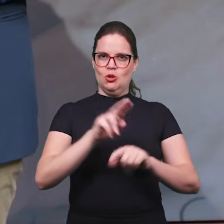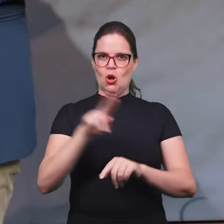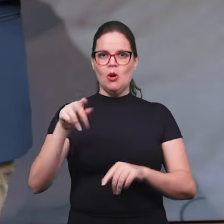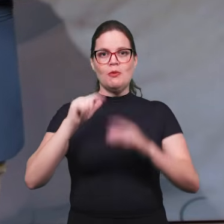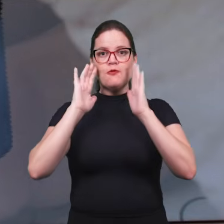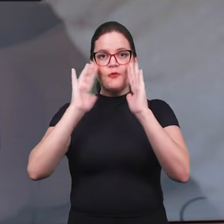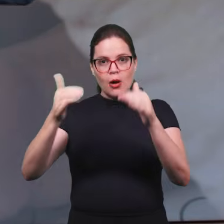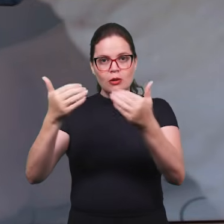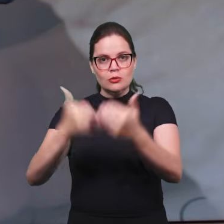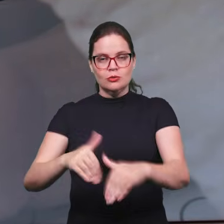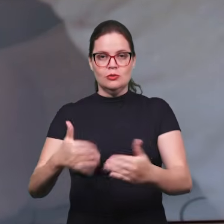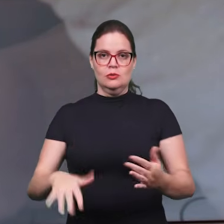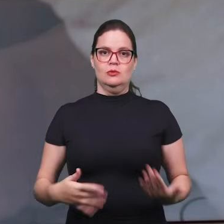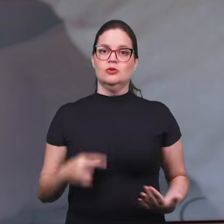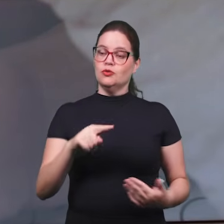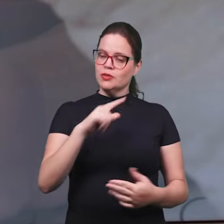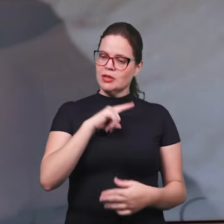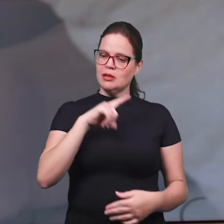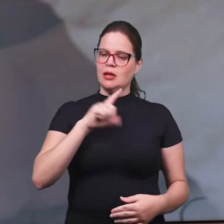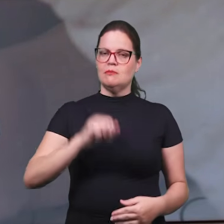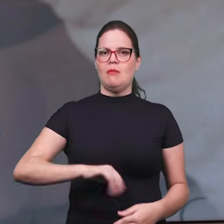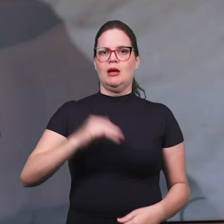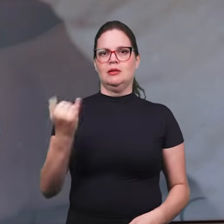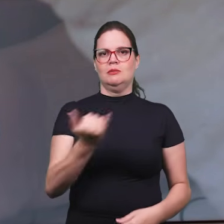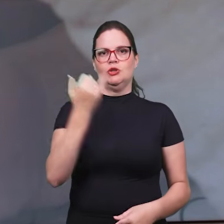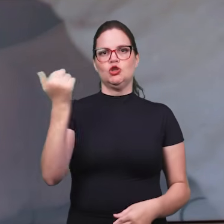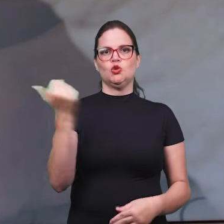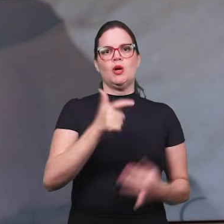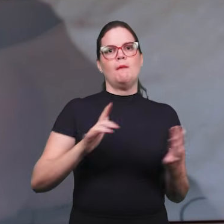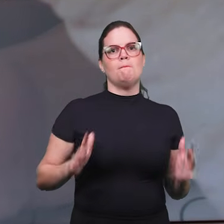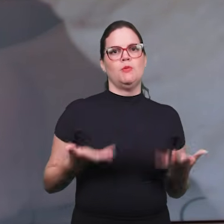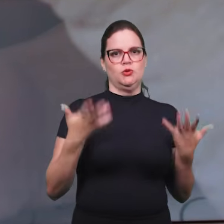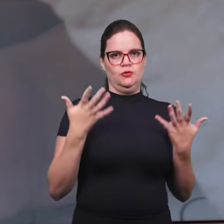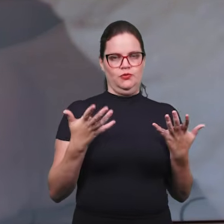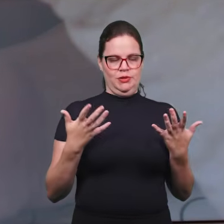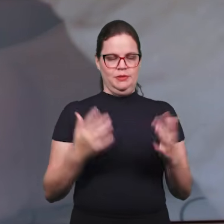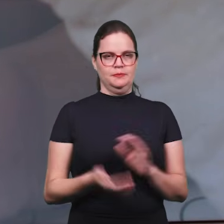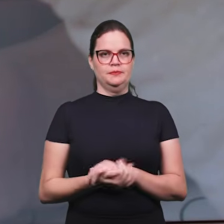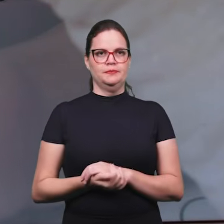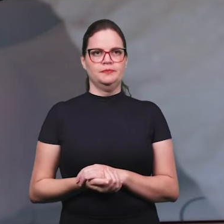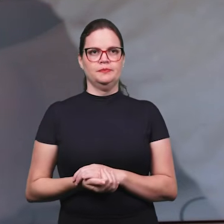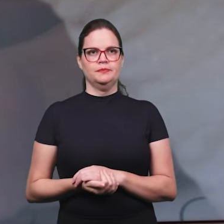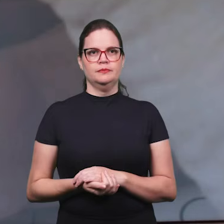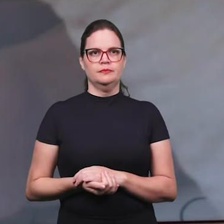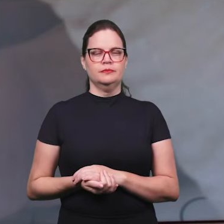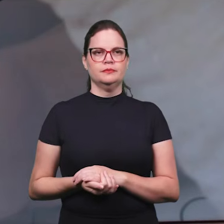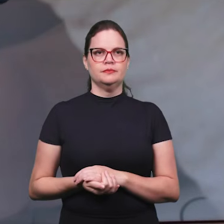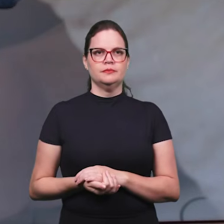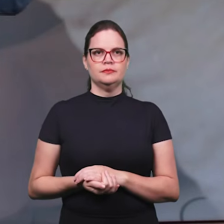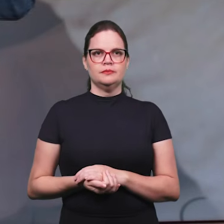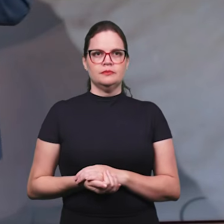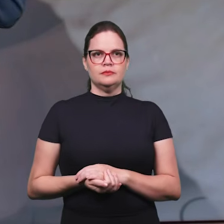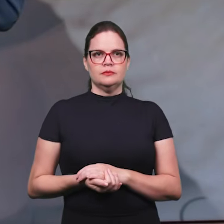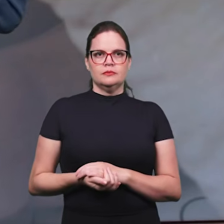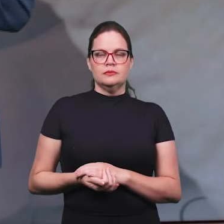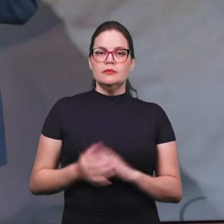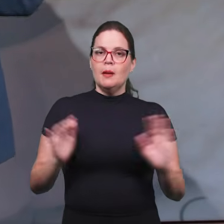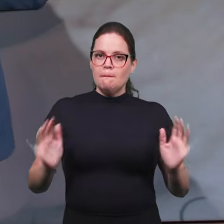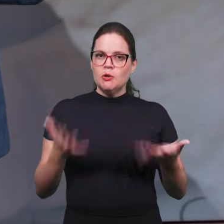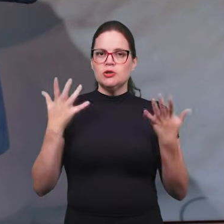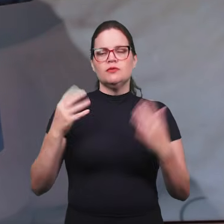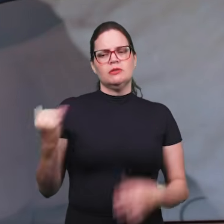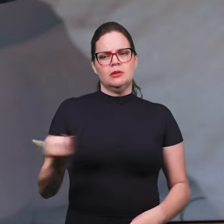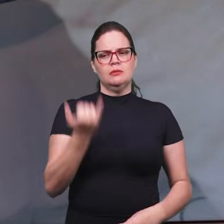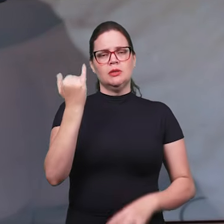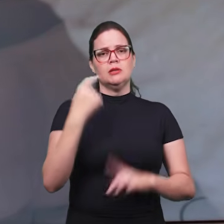como é o nome do nosso programa. E isso vai ser mais importante necessariamente para você manter no projeto, tá?